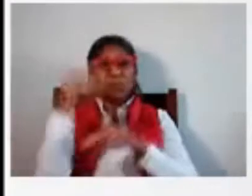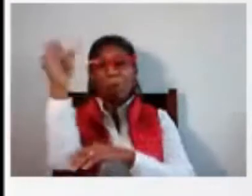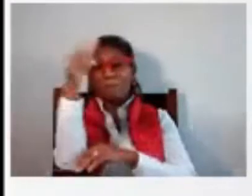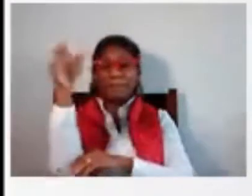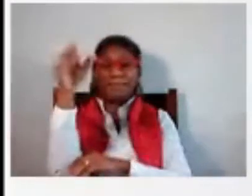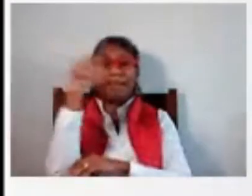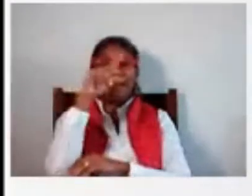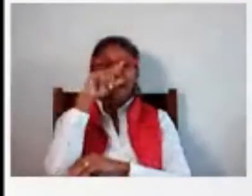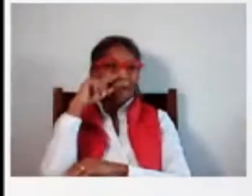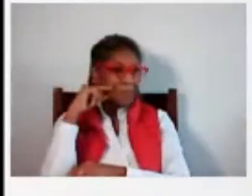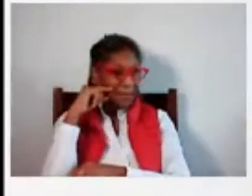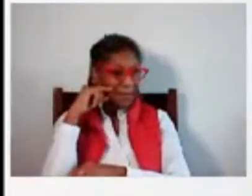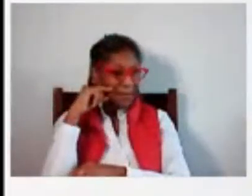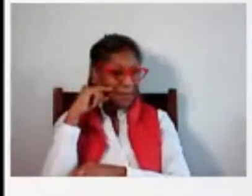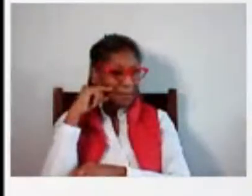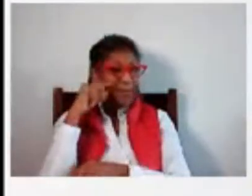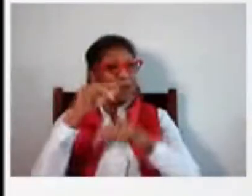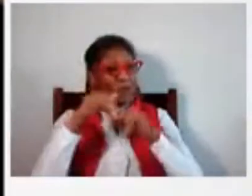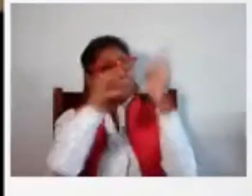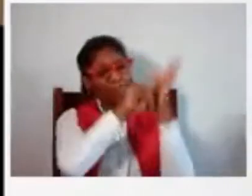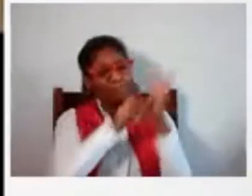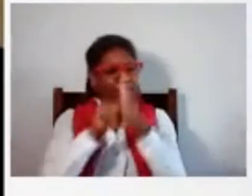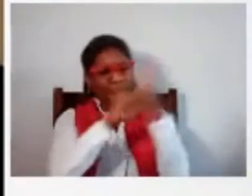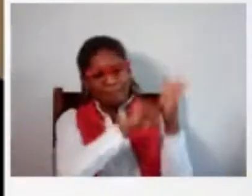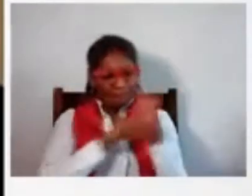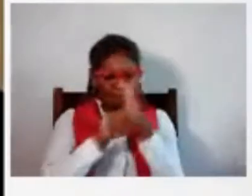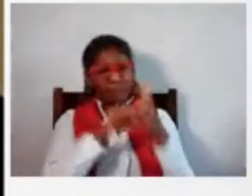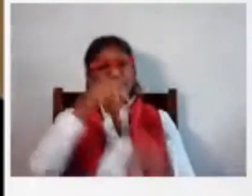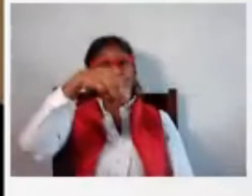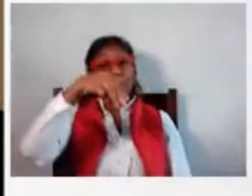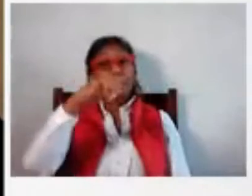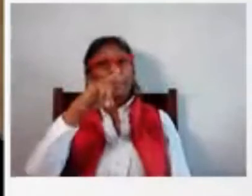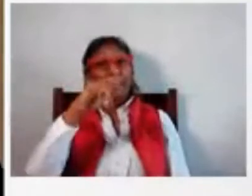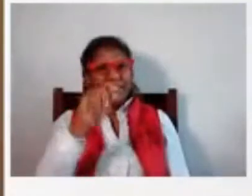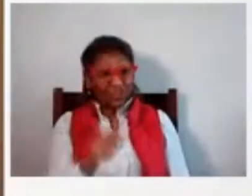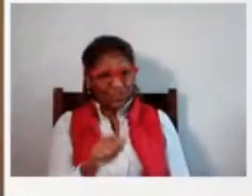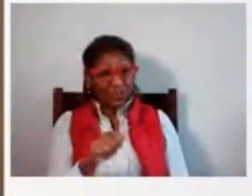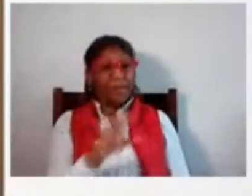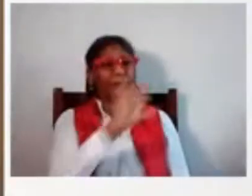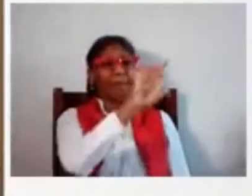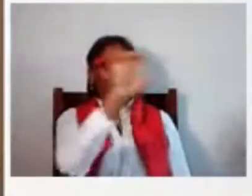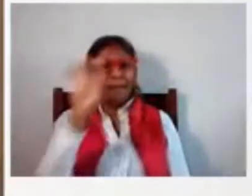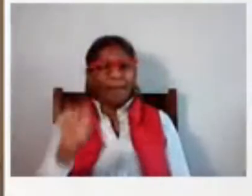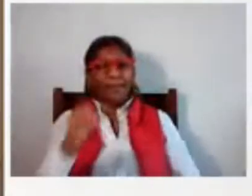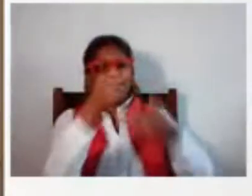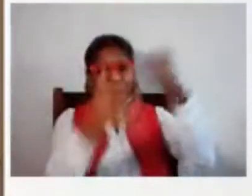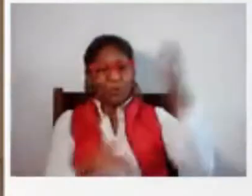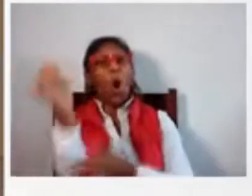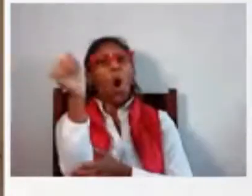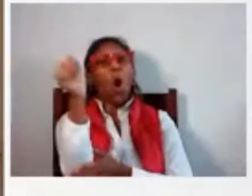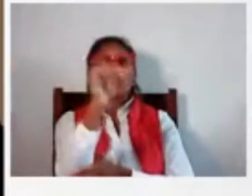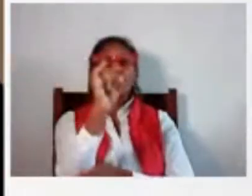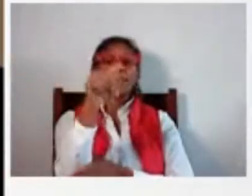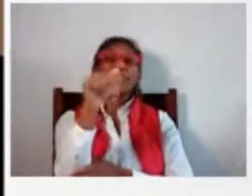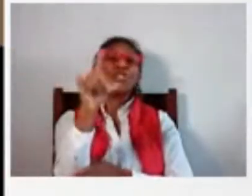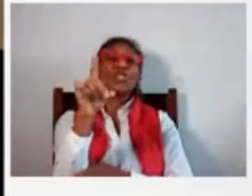esses indicadores aqui, que na média ponderada, de acordo com o peso que tem cada um dos indicadores, se forma a